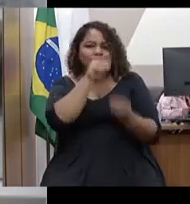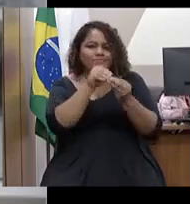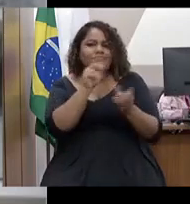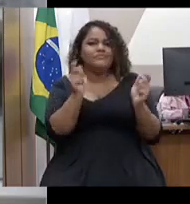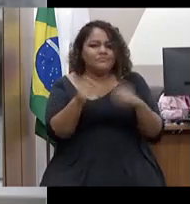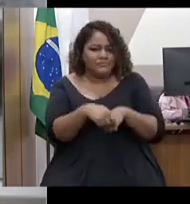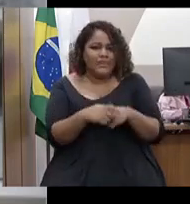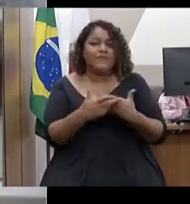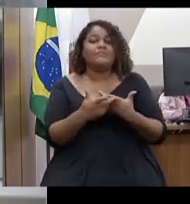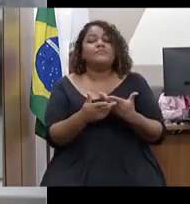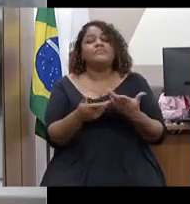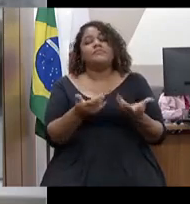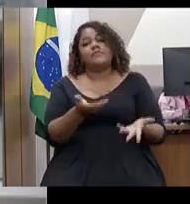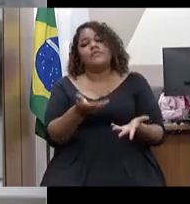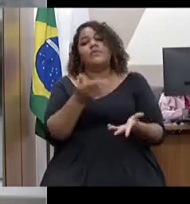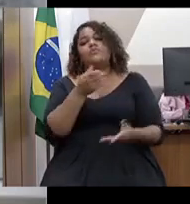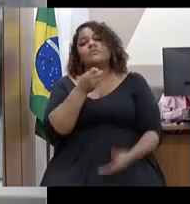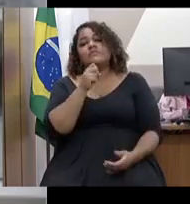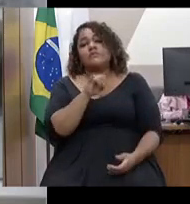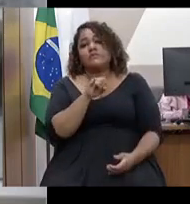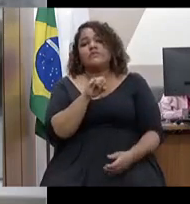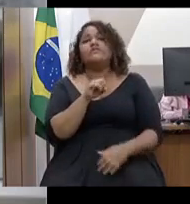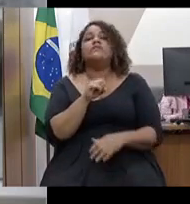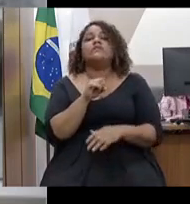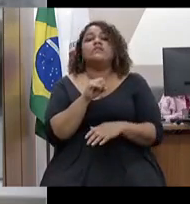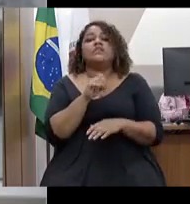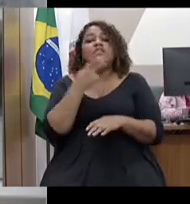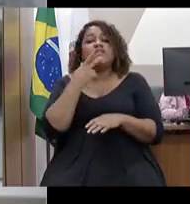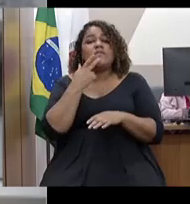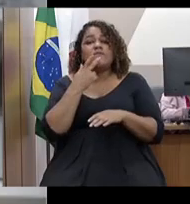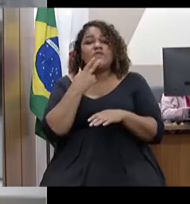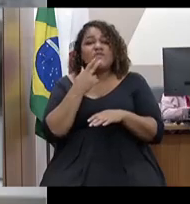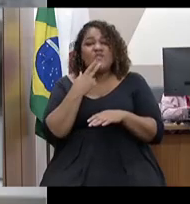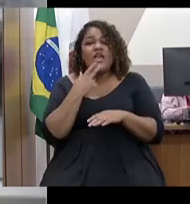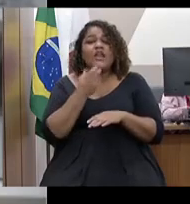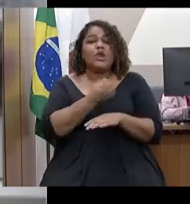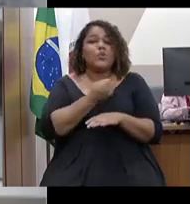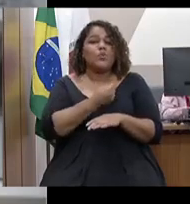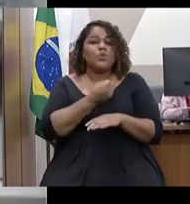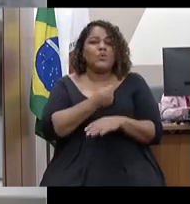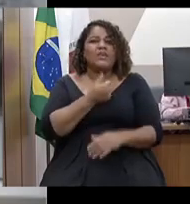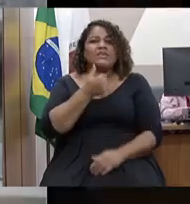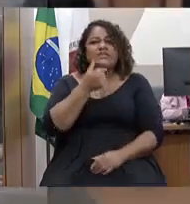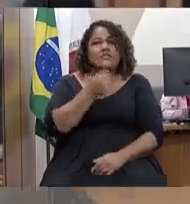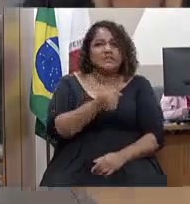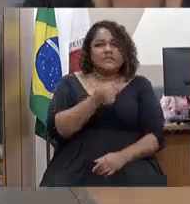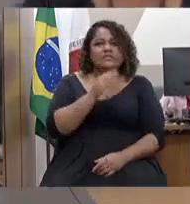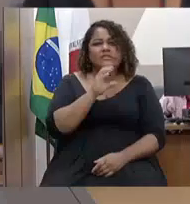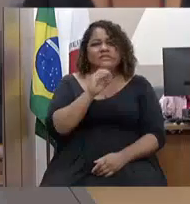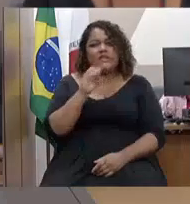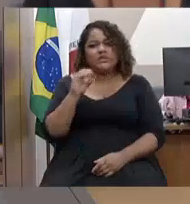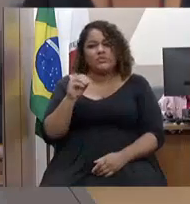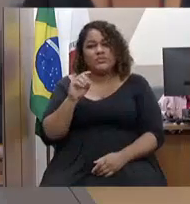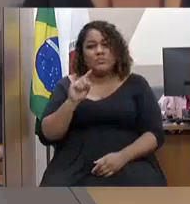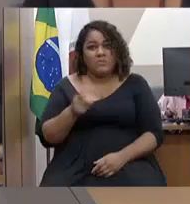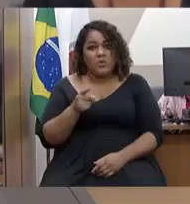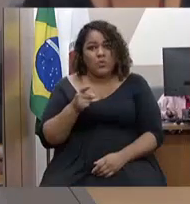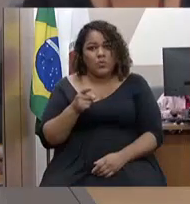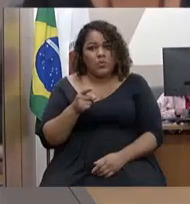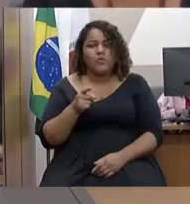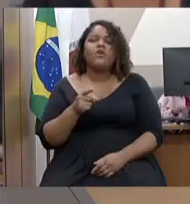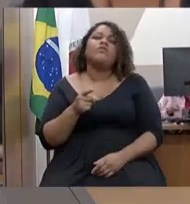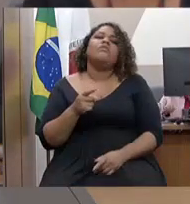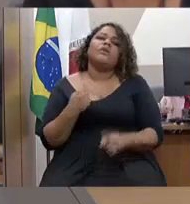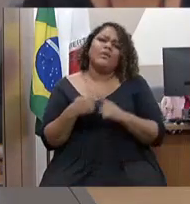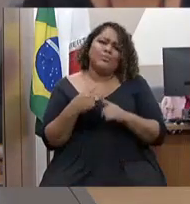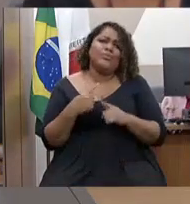se uma coisa oficialmente se repete 700 mil vezes no ano isso tem alguma causa para isso e tem muita coisa